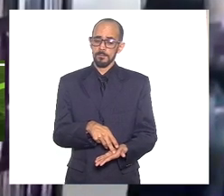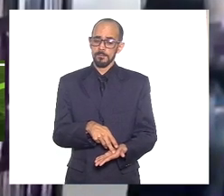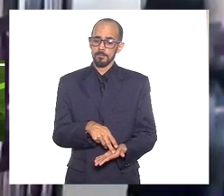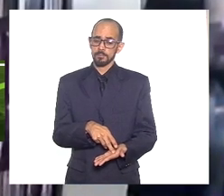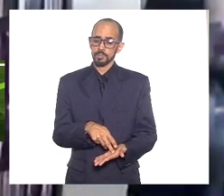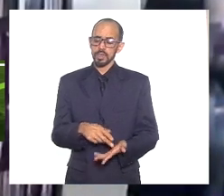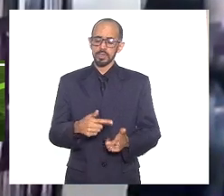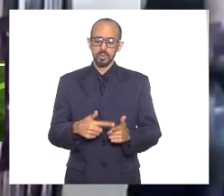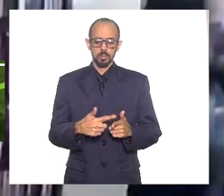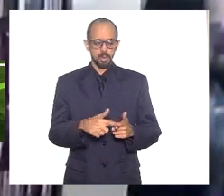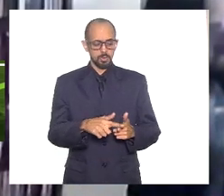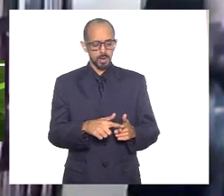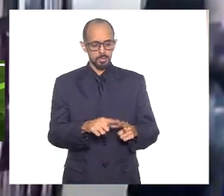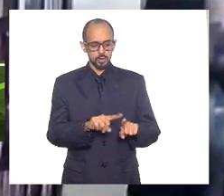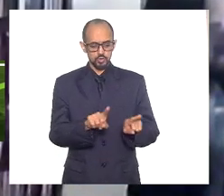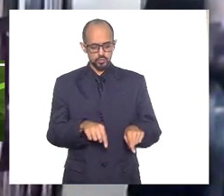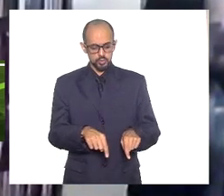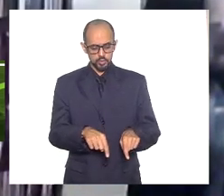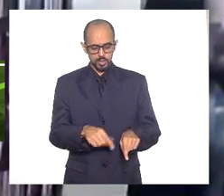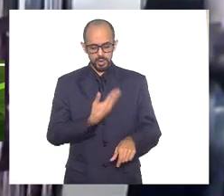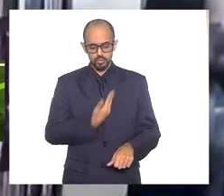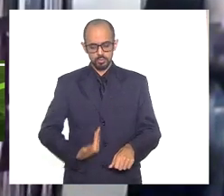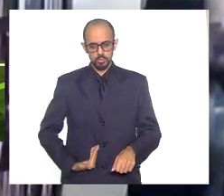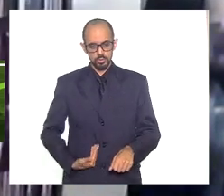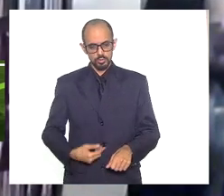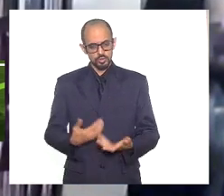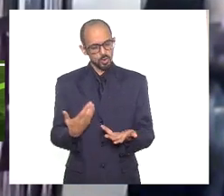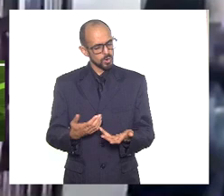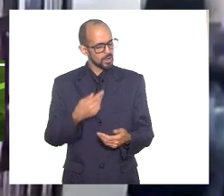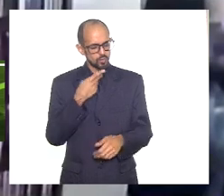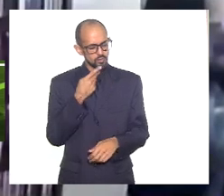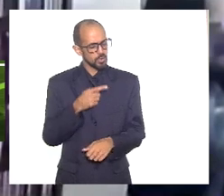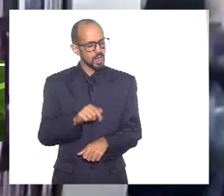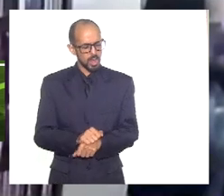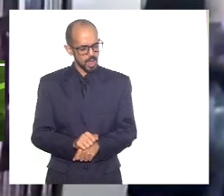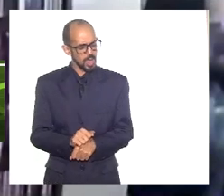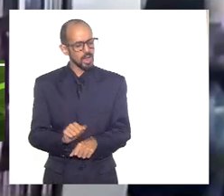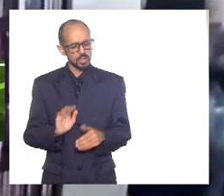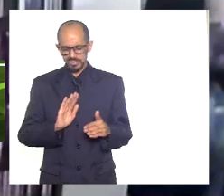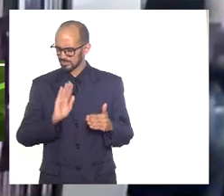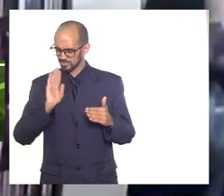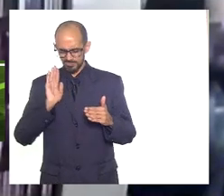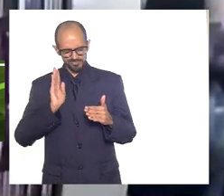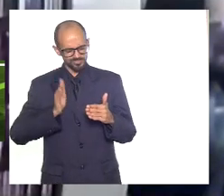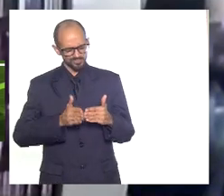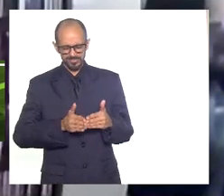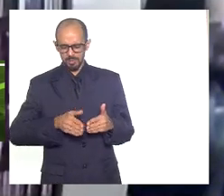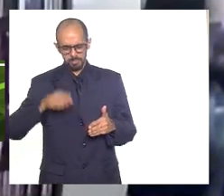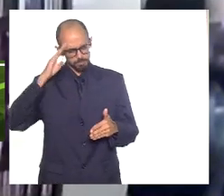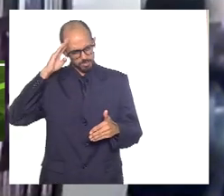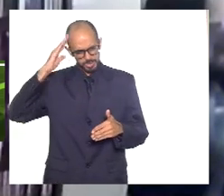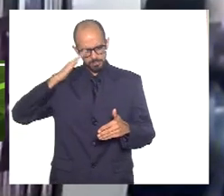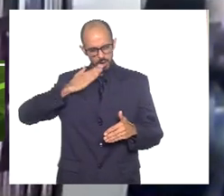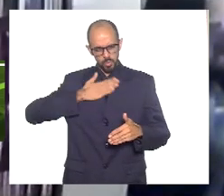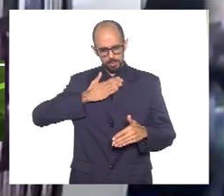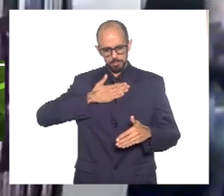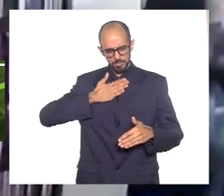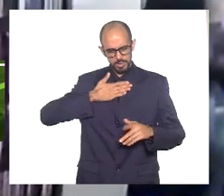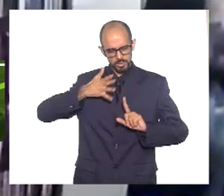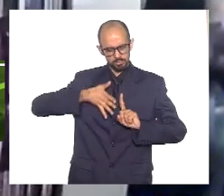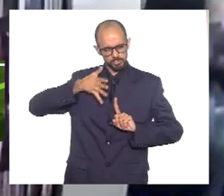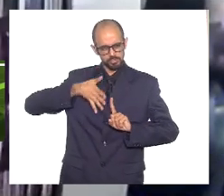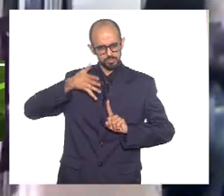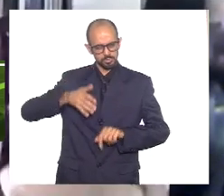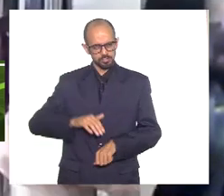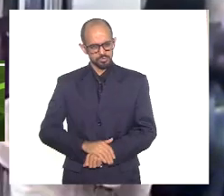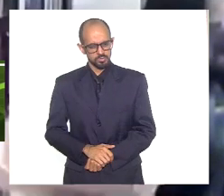servidores públicos, que isto aí é o que eu quero realmente focar a minha intervenção. Quer